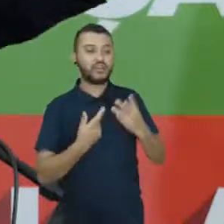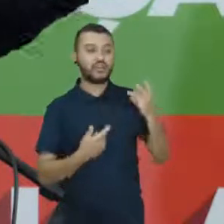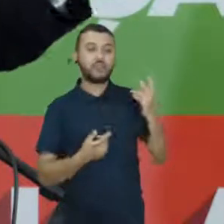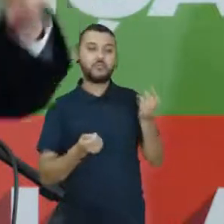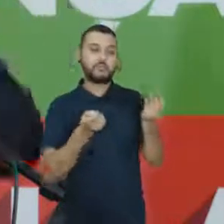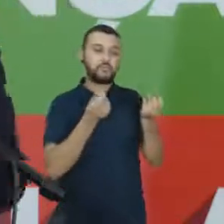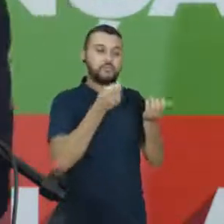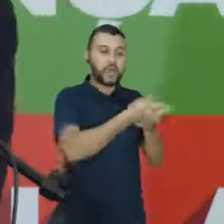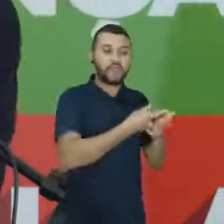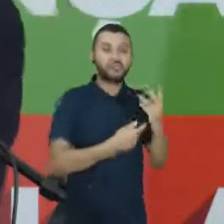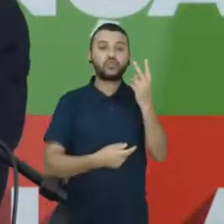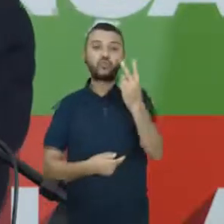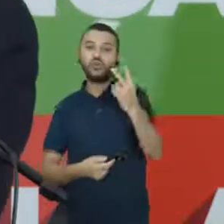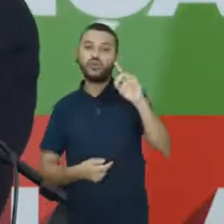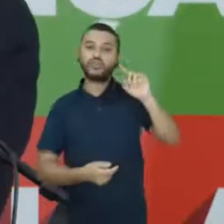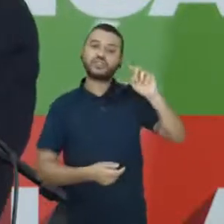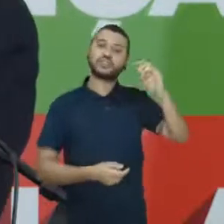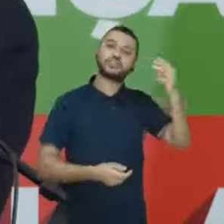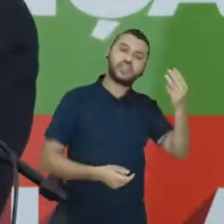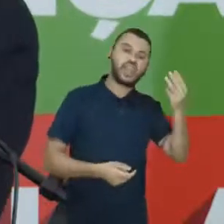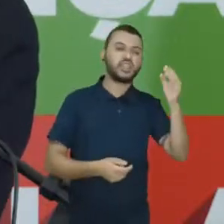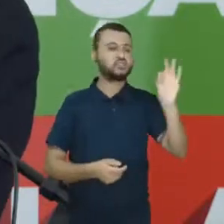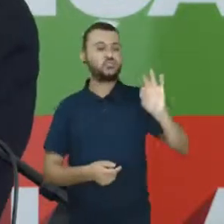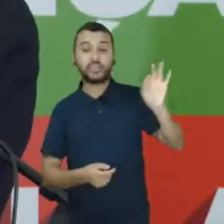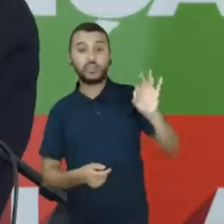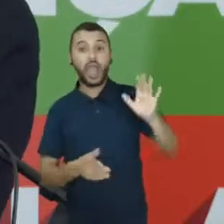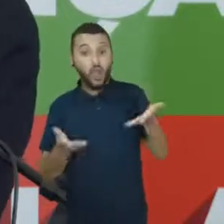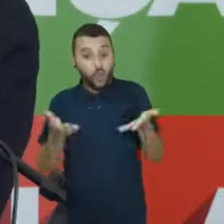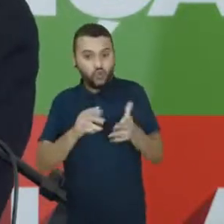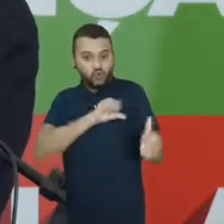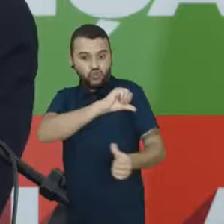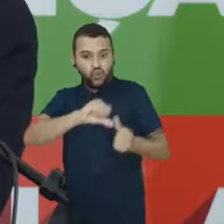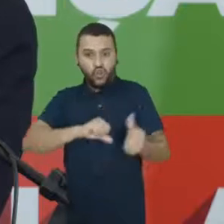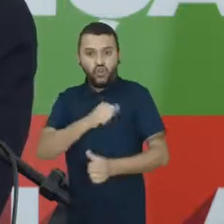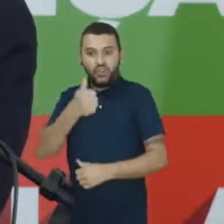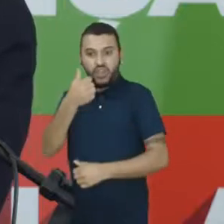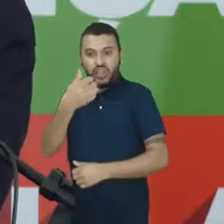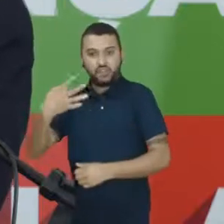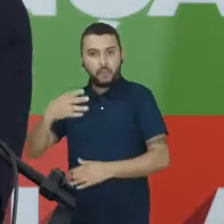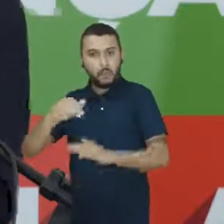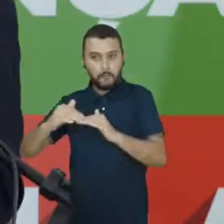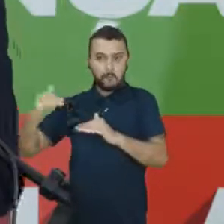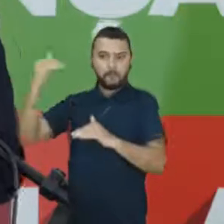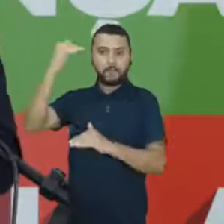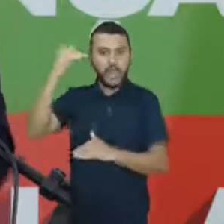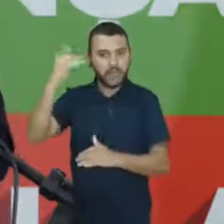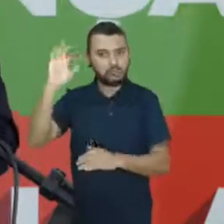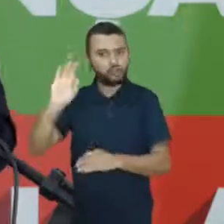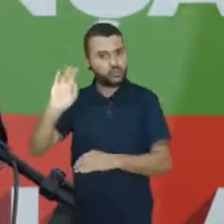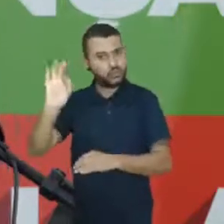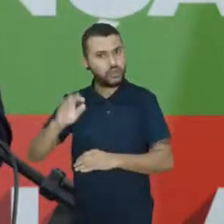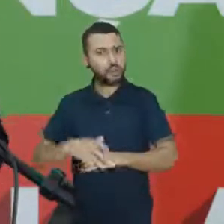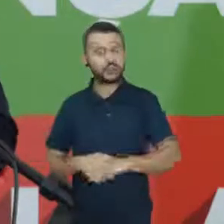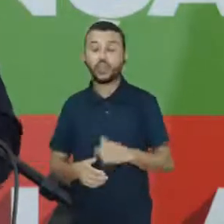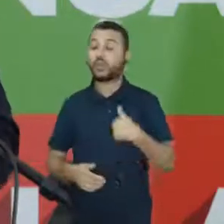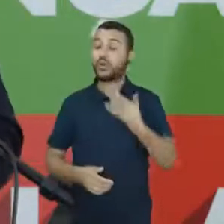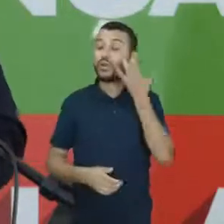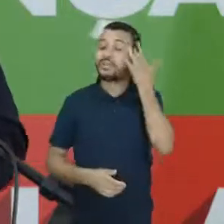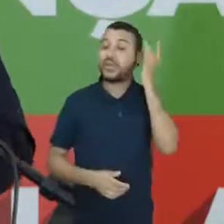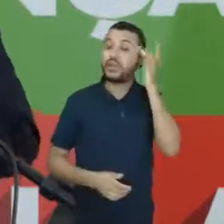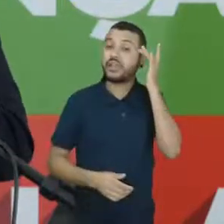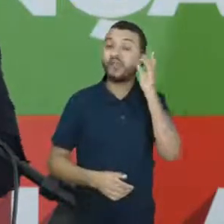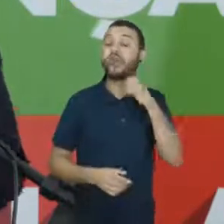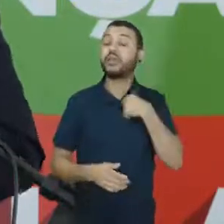estão pagando 14% até 18% ao ano. Eu quero saber quem foi que nesse